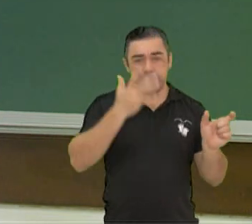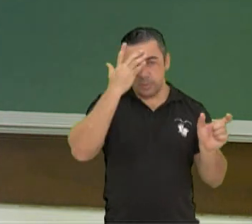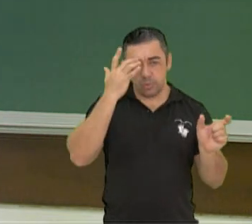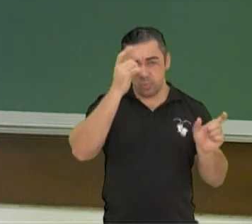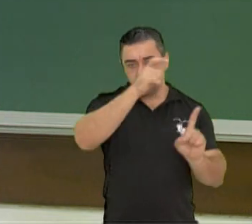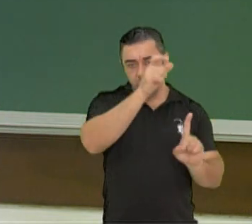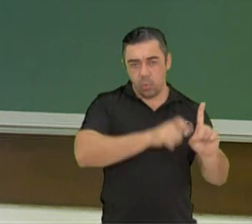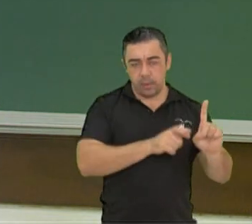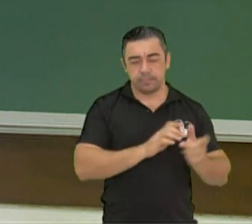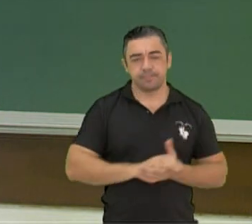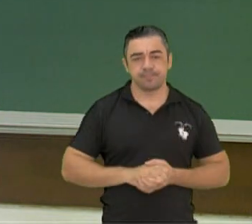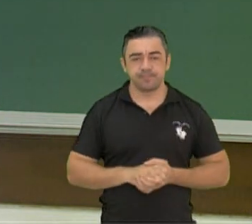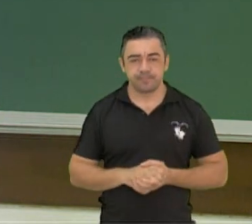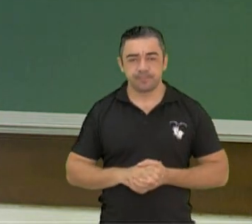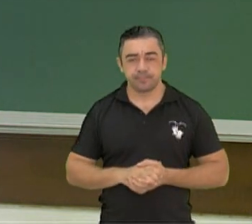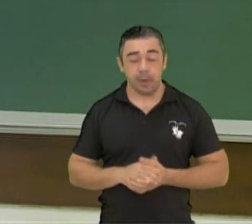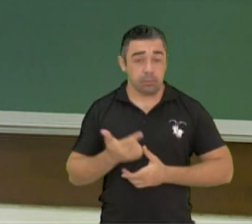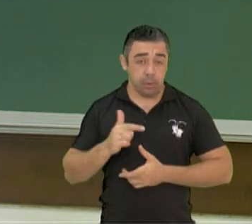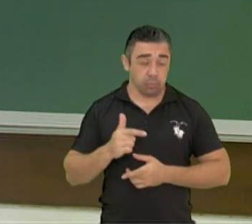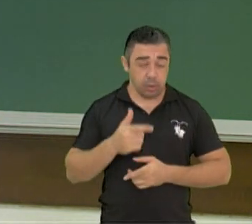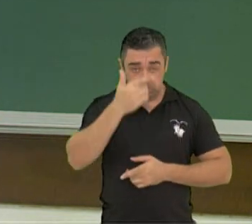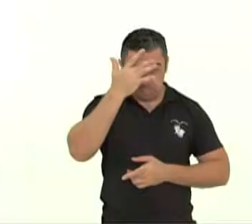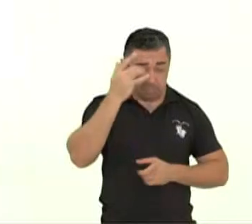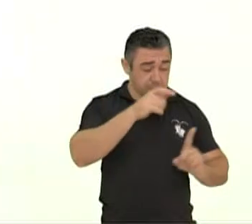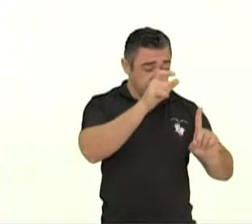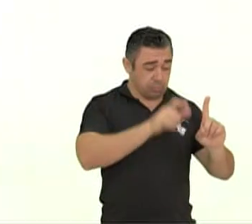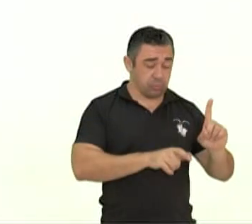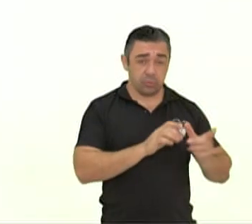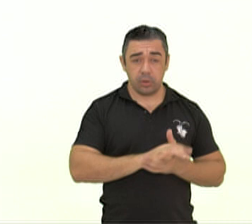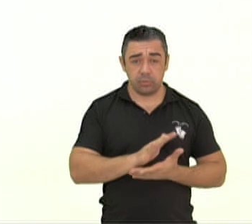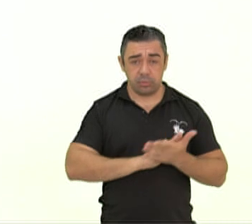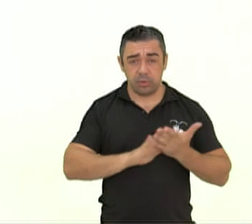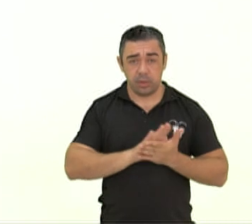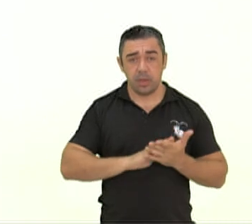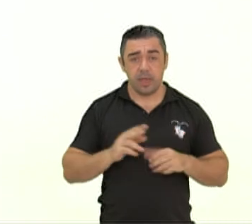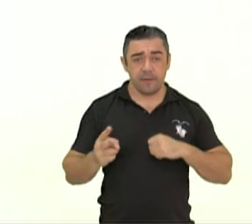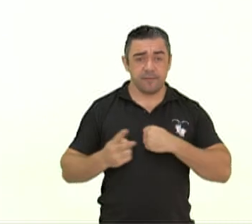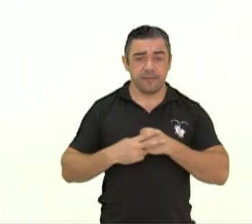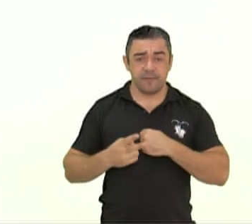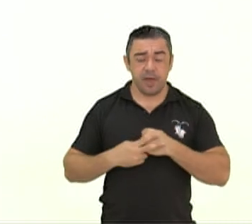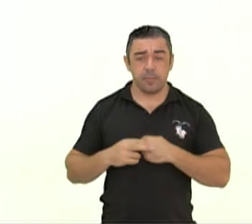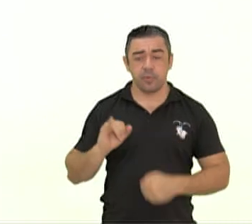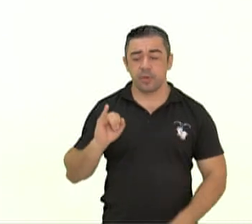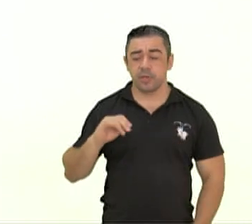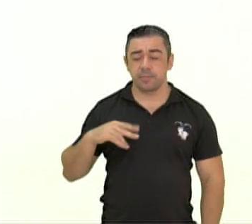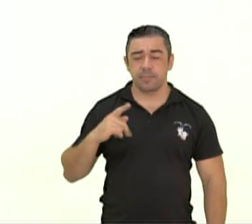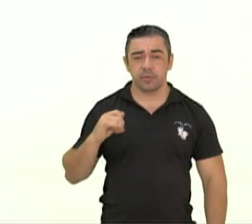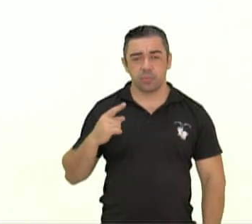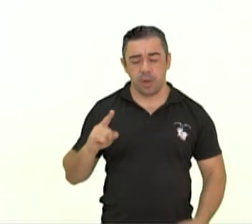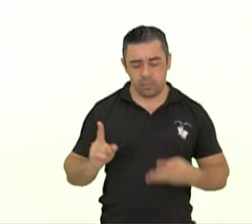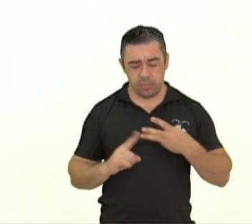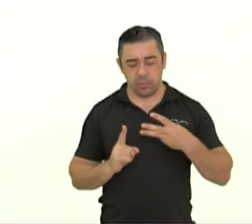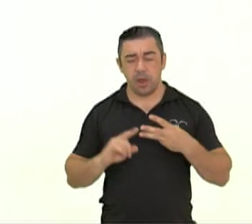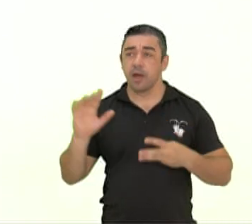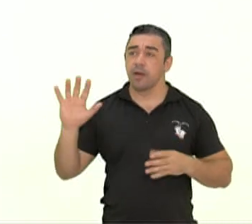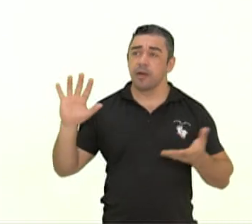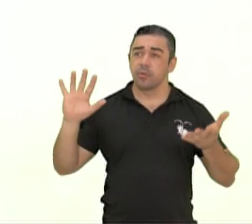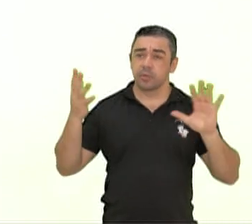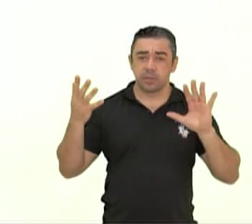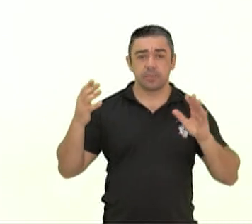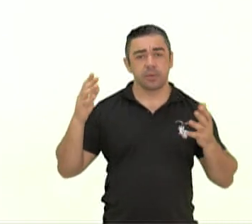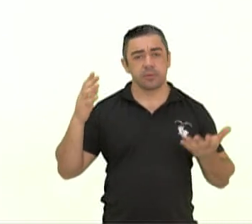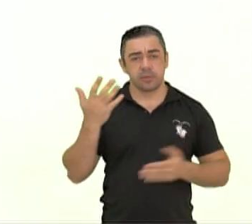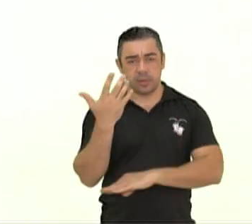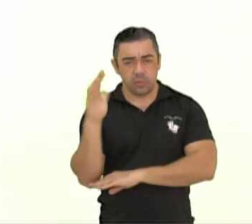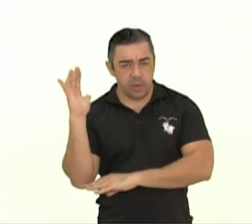no momento. E sem sujeito, orações com verbos impessoais, fenômenos da natureza, o